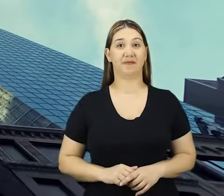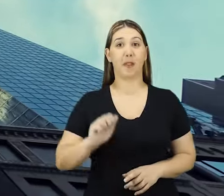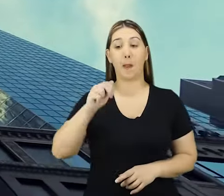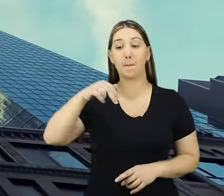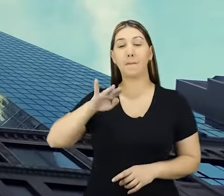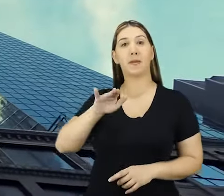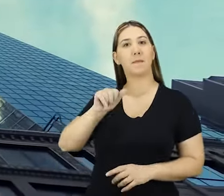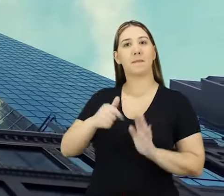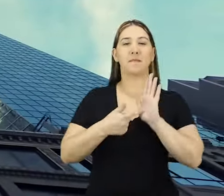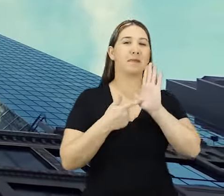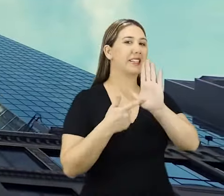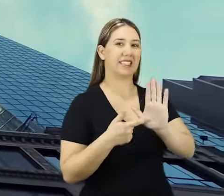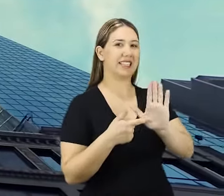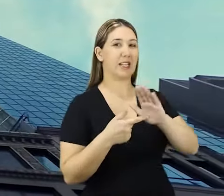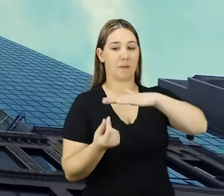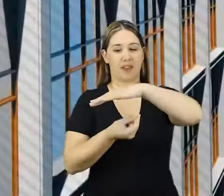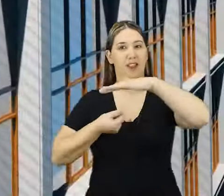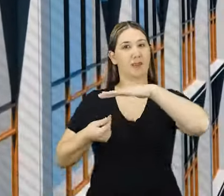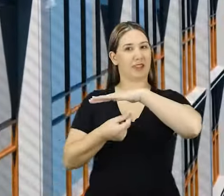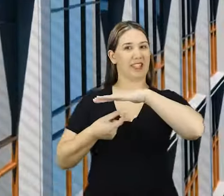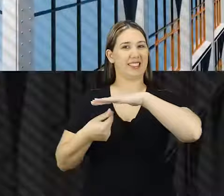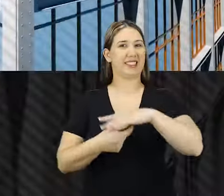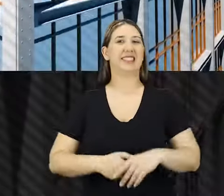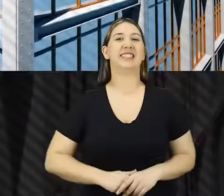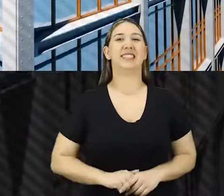Ambima apresenta Mercado de Capitais.